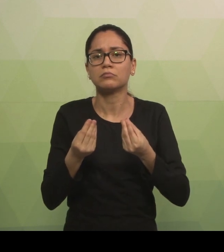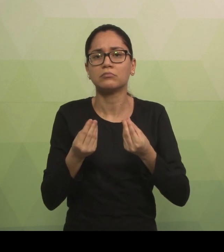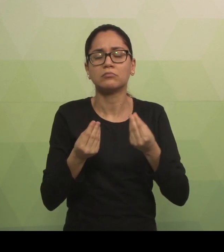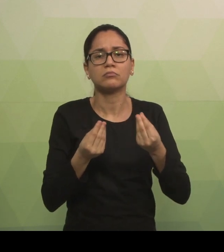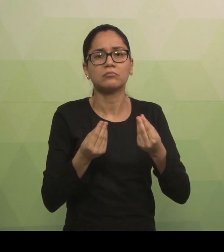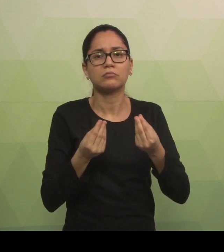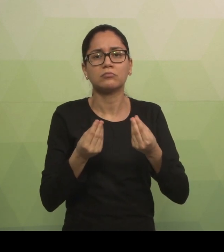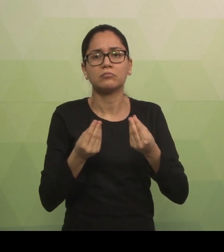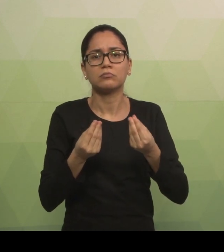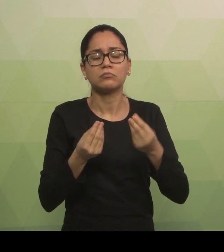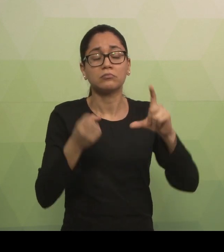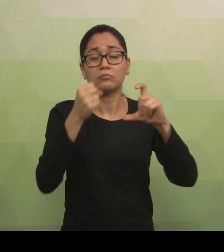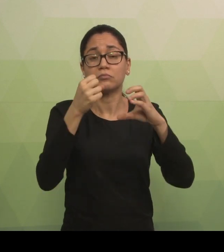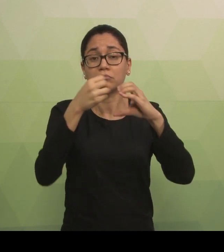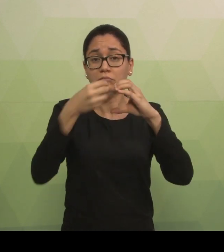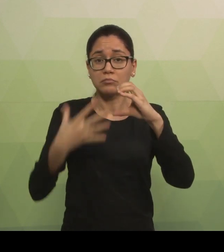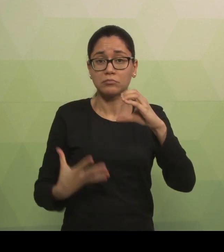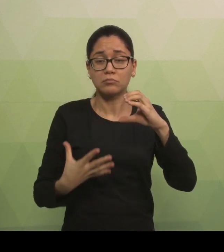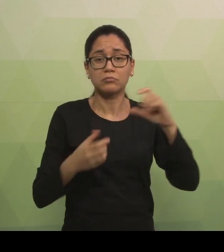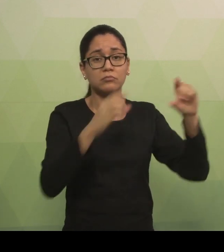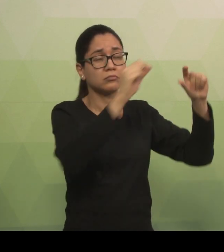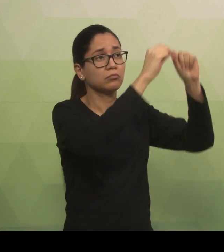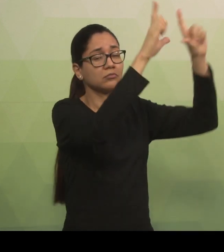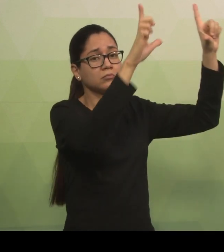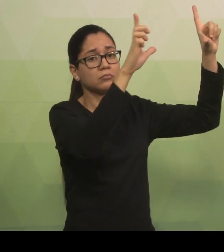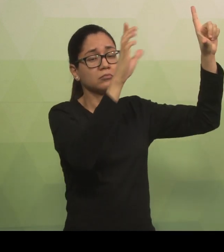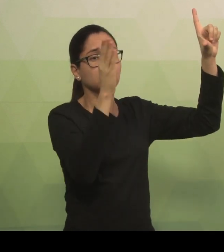de usabilidade em uma interface gráfica.